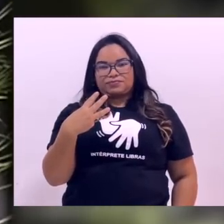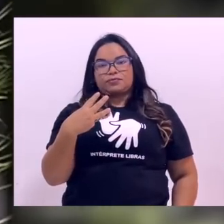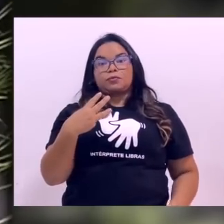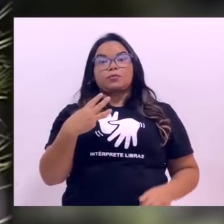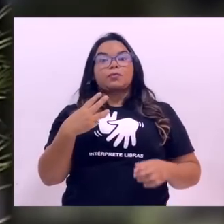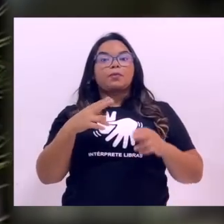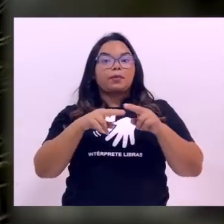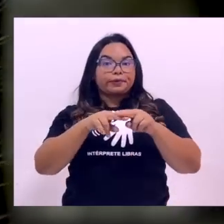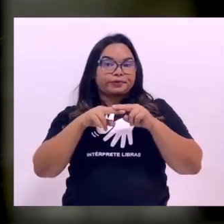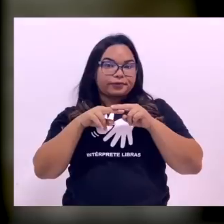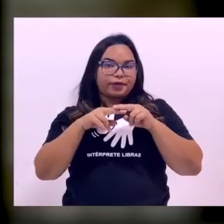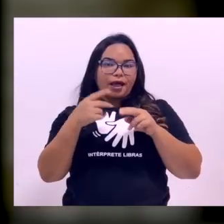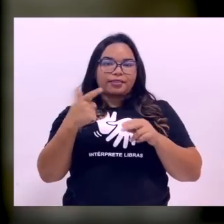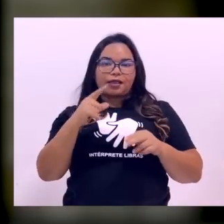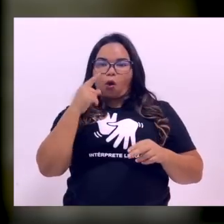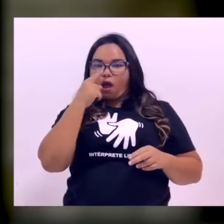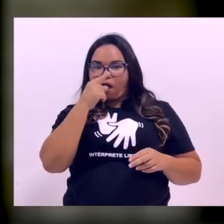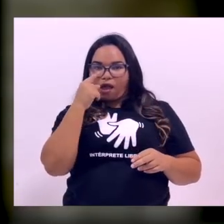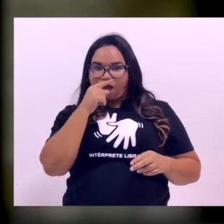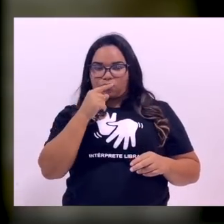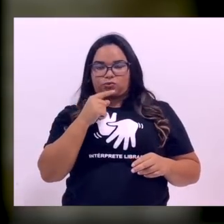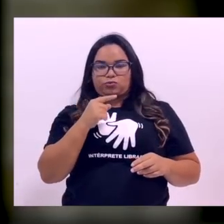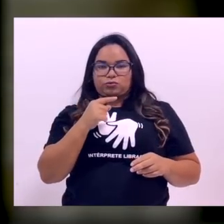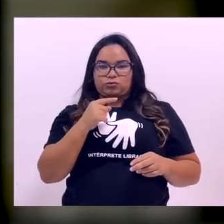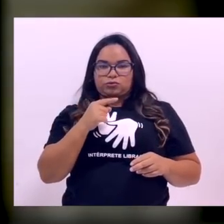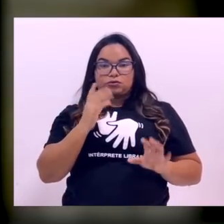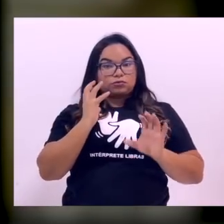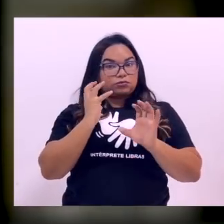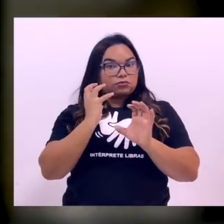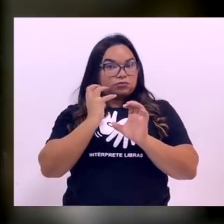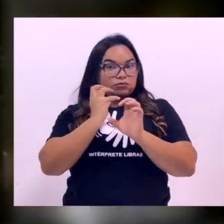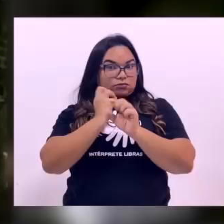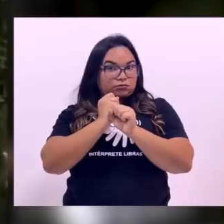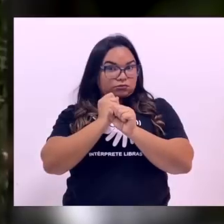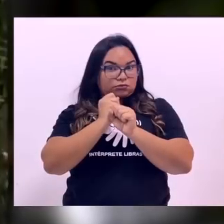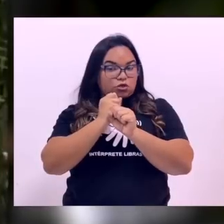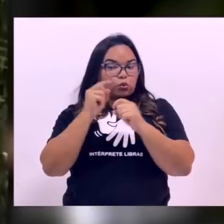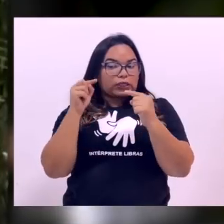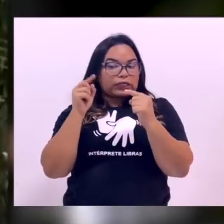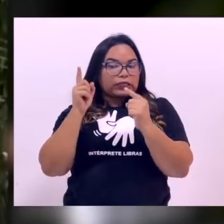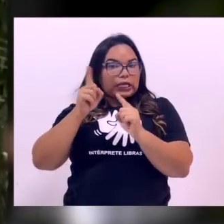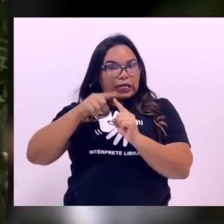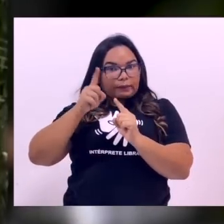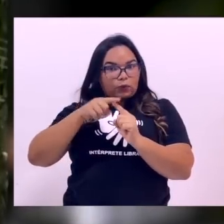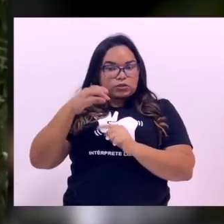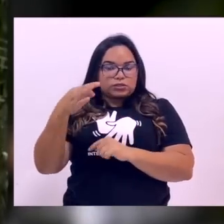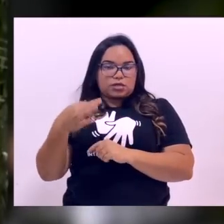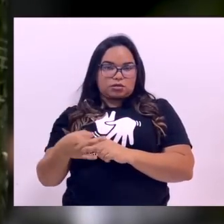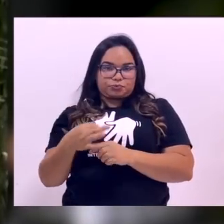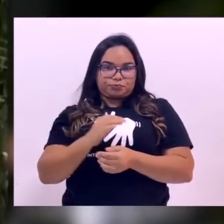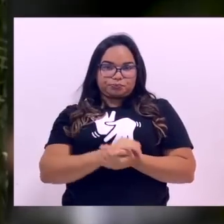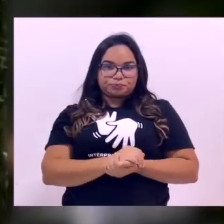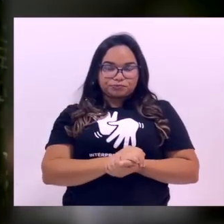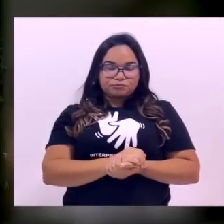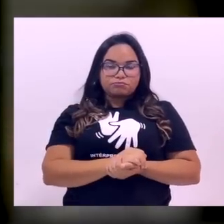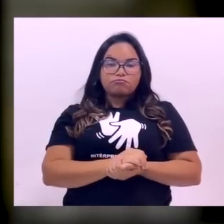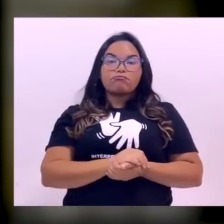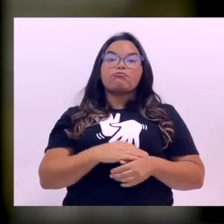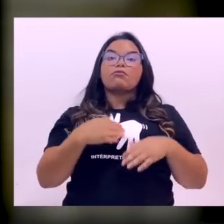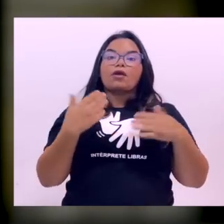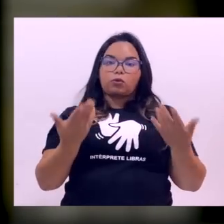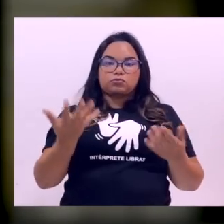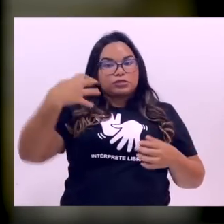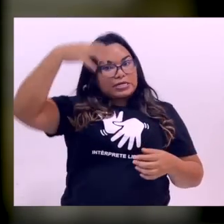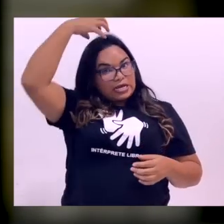e noites. Portanto, não há falhas aqui. Apenas se tem que contar com o sistema correto. E o seu espírito